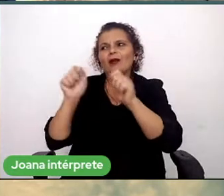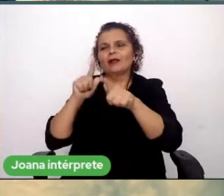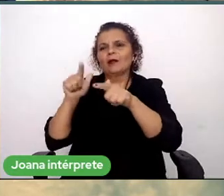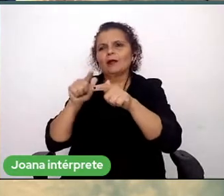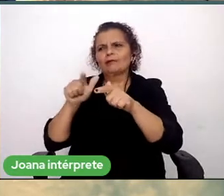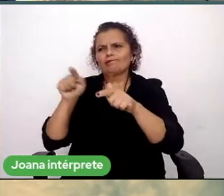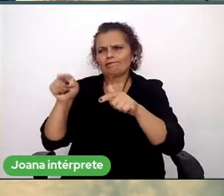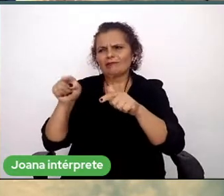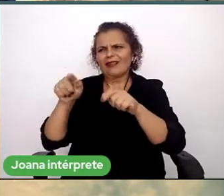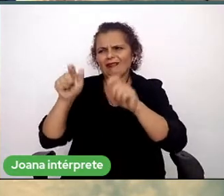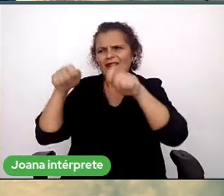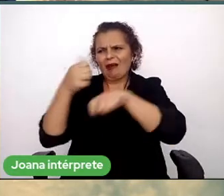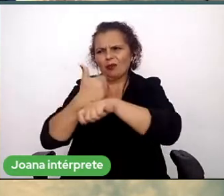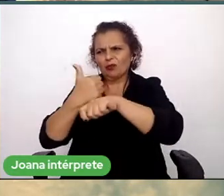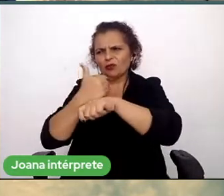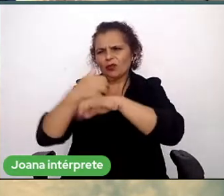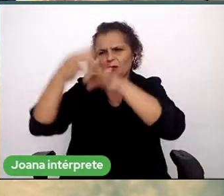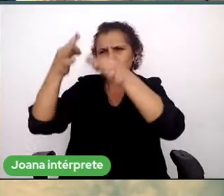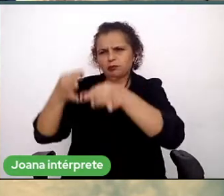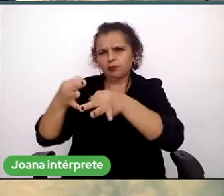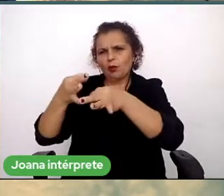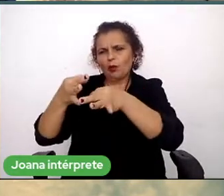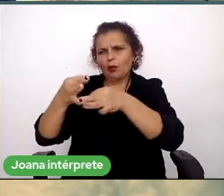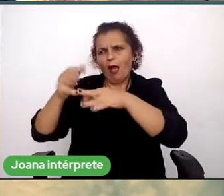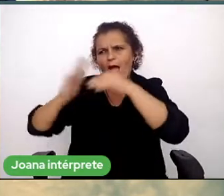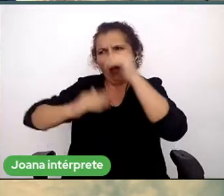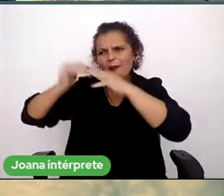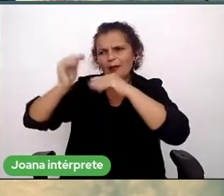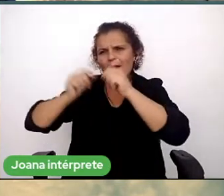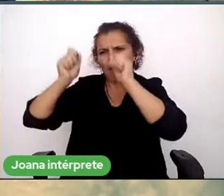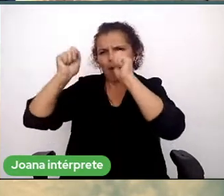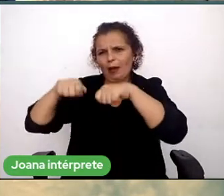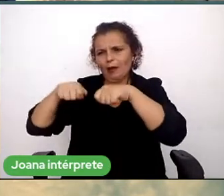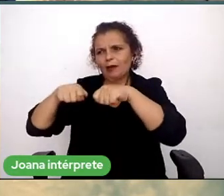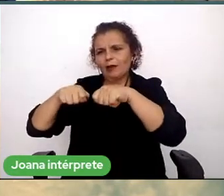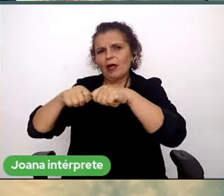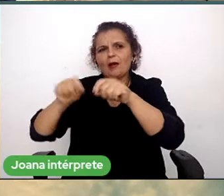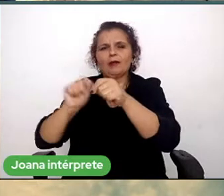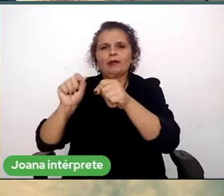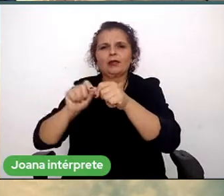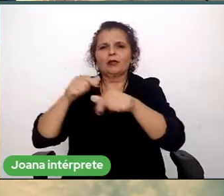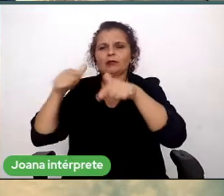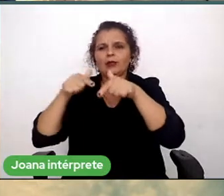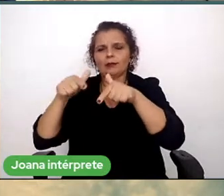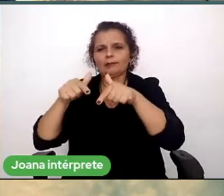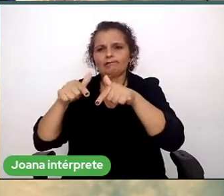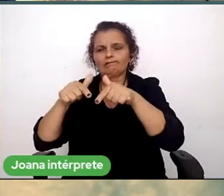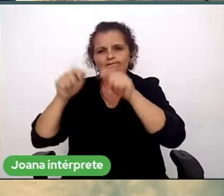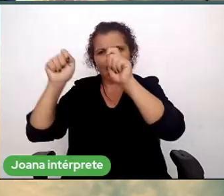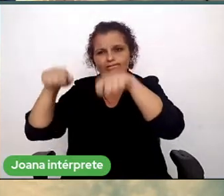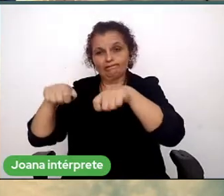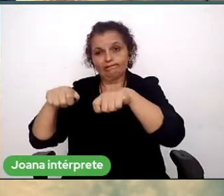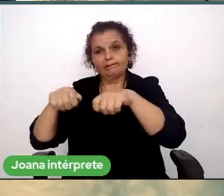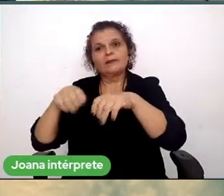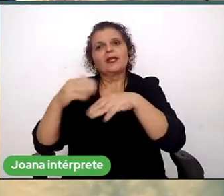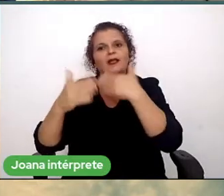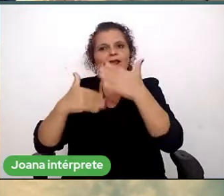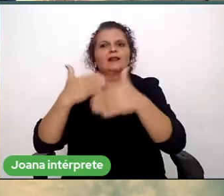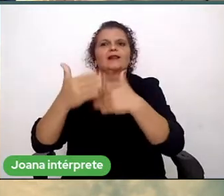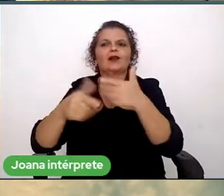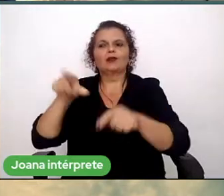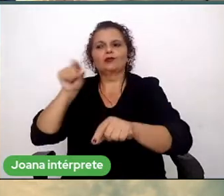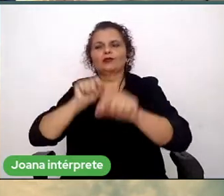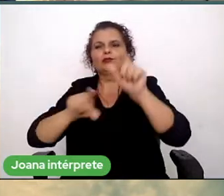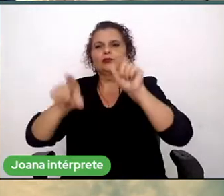ver Tiago tenho as habilidades necessárias que a gente precisa para realizar esse objetivo e assim a gente faz a